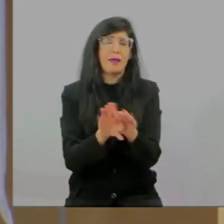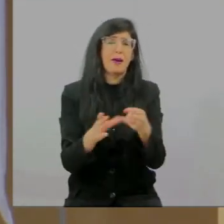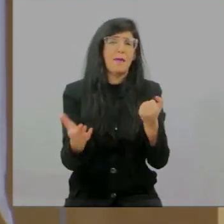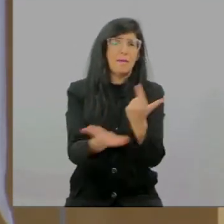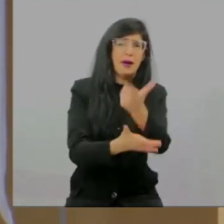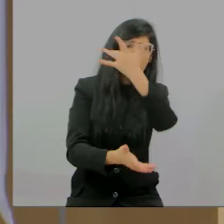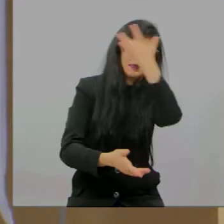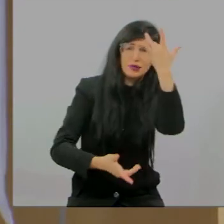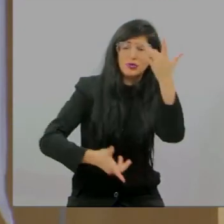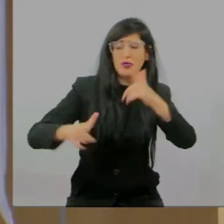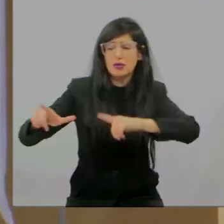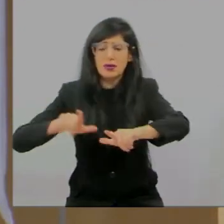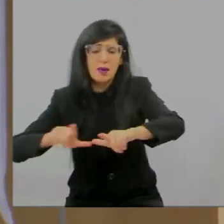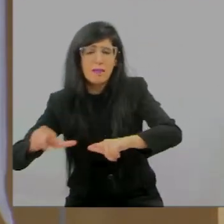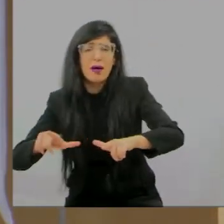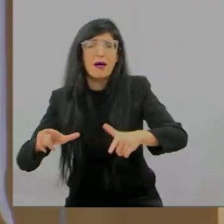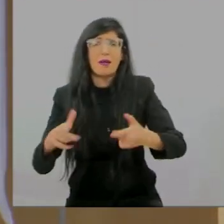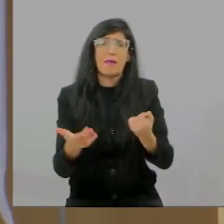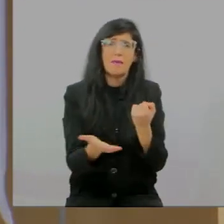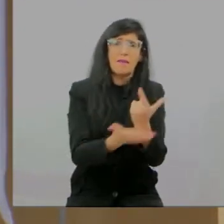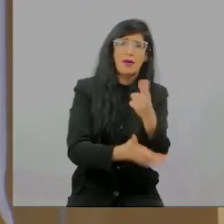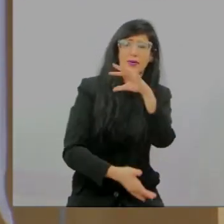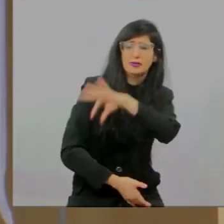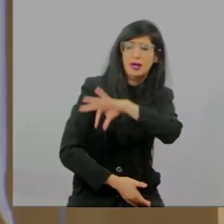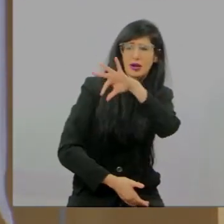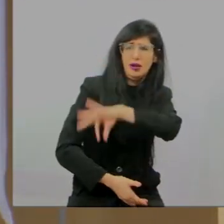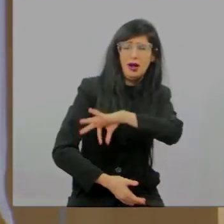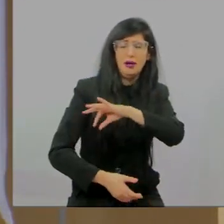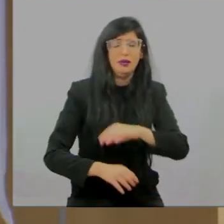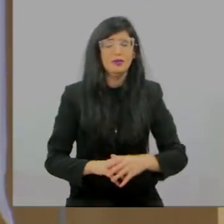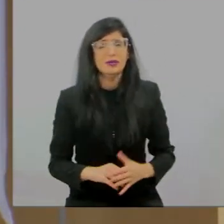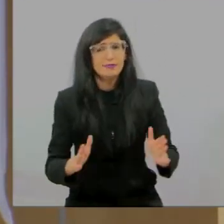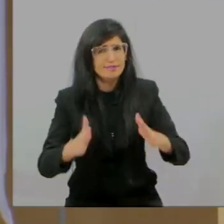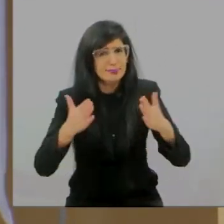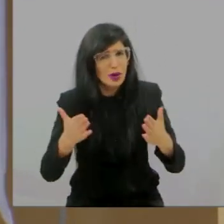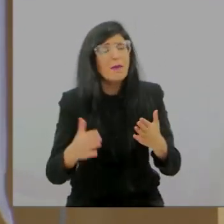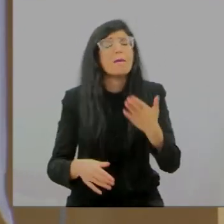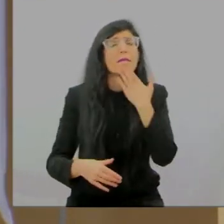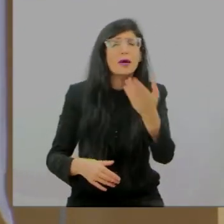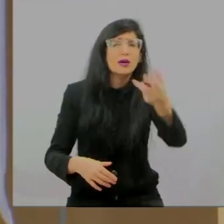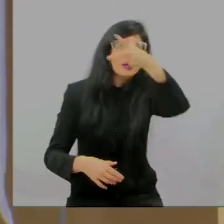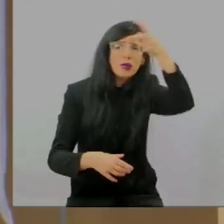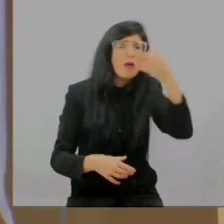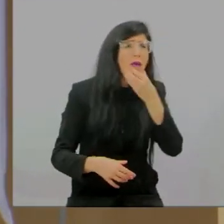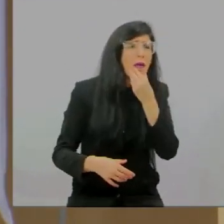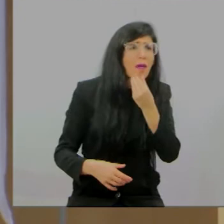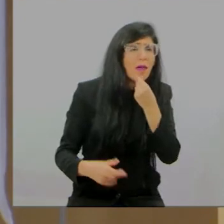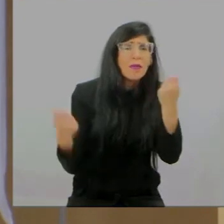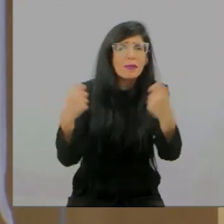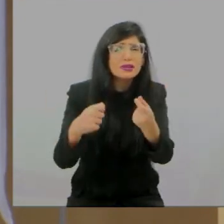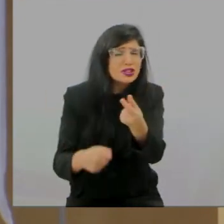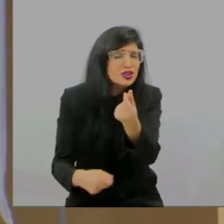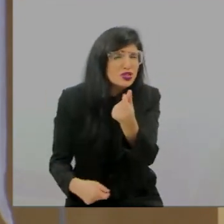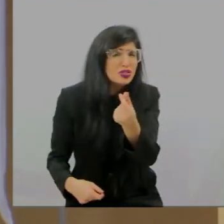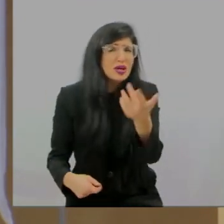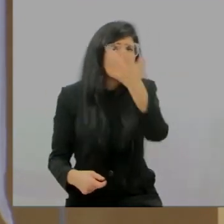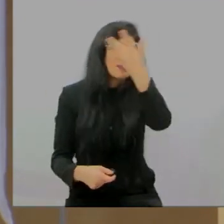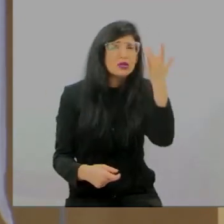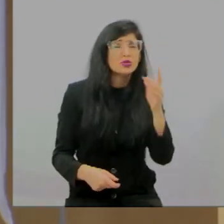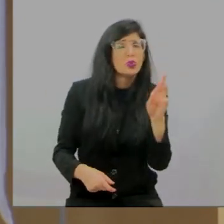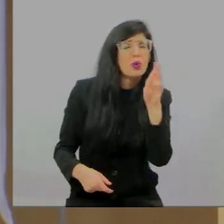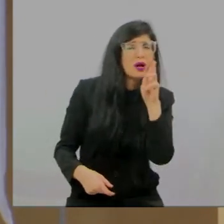estou pedindo esse olhar do prefeito. Um auxílio emergencial para os comerciantes de bares,